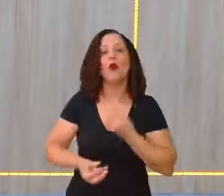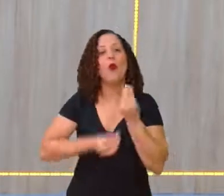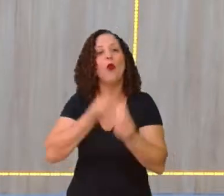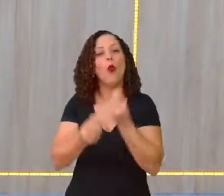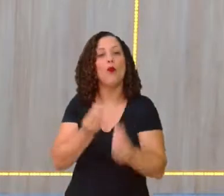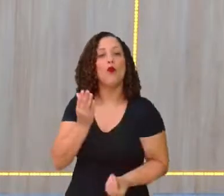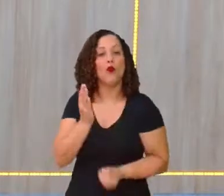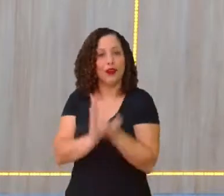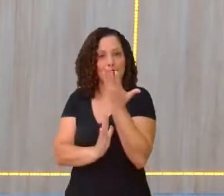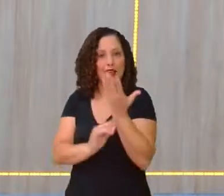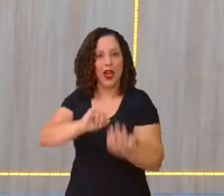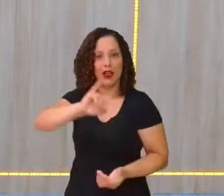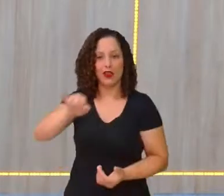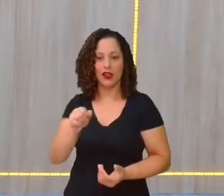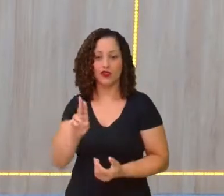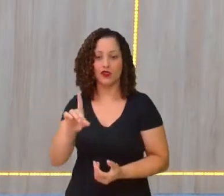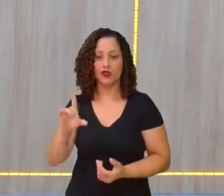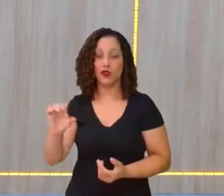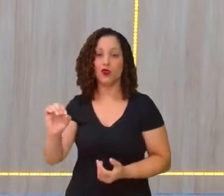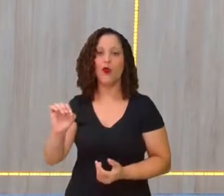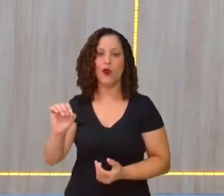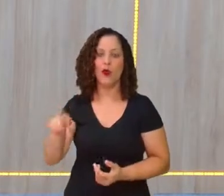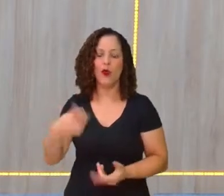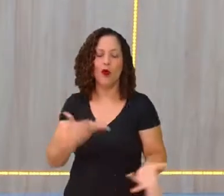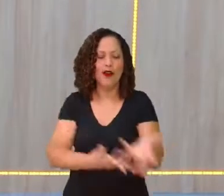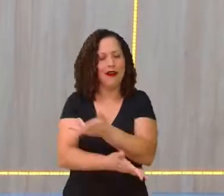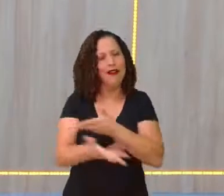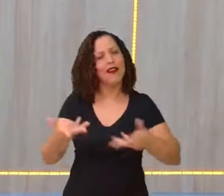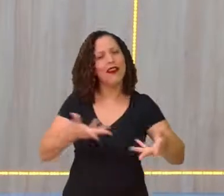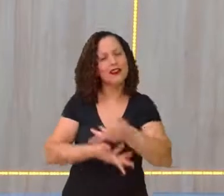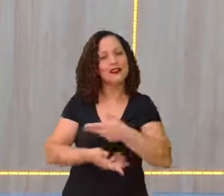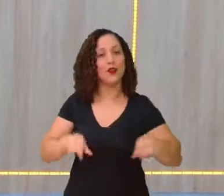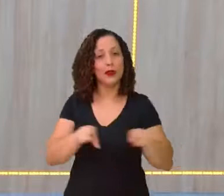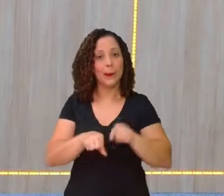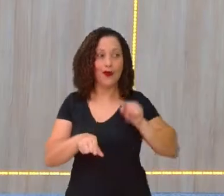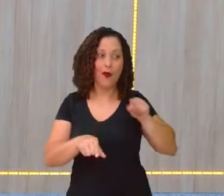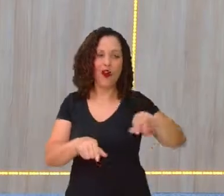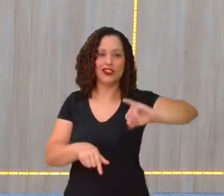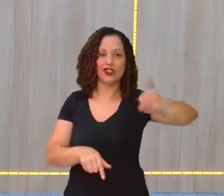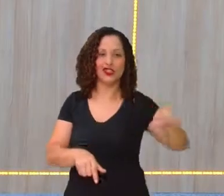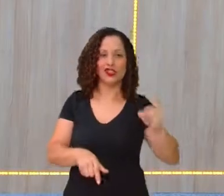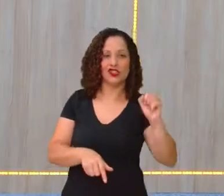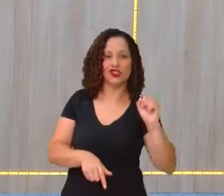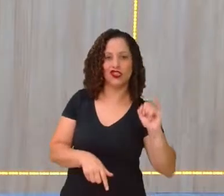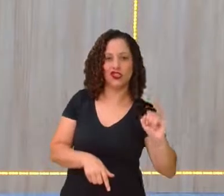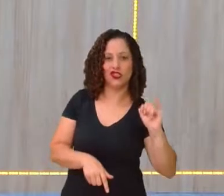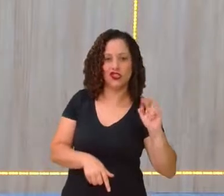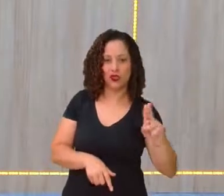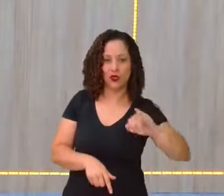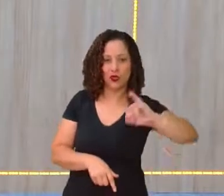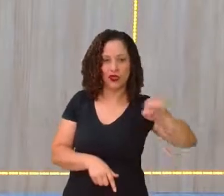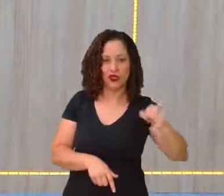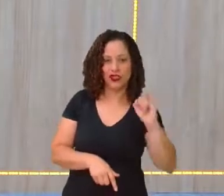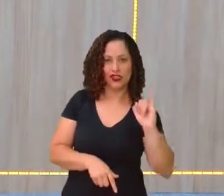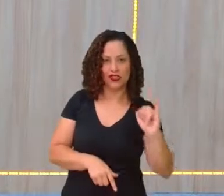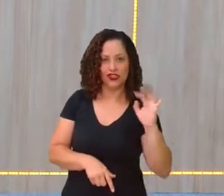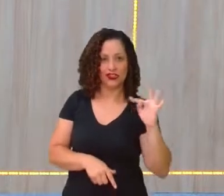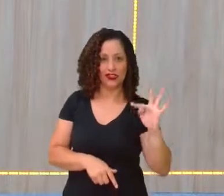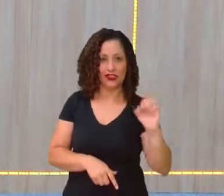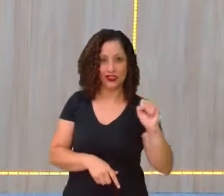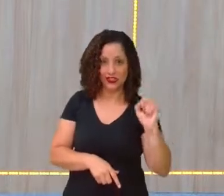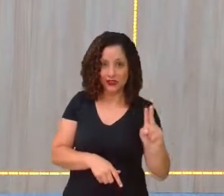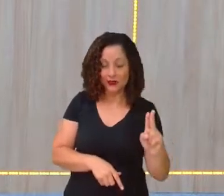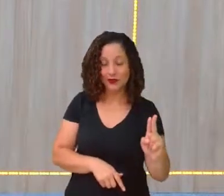judô, a relação aí do judô com o jiu-jitsu, né? Não só por nome, mas a